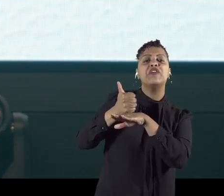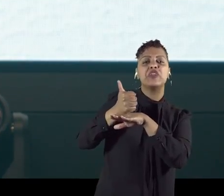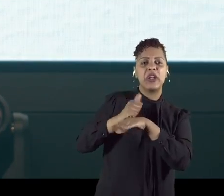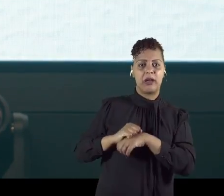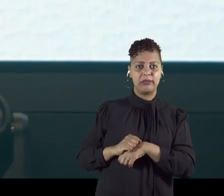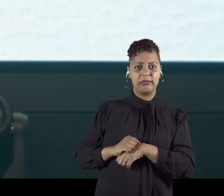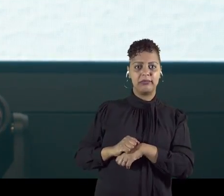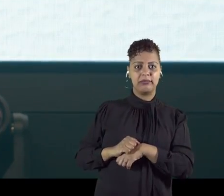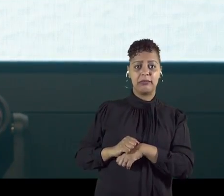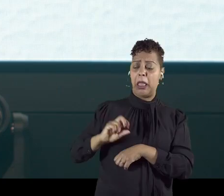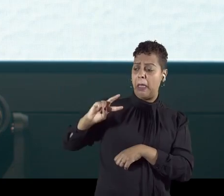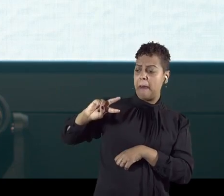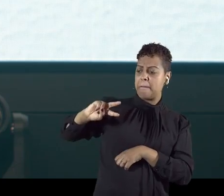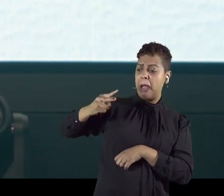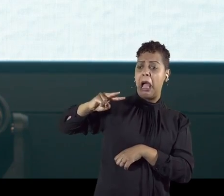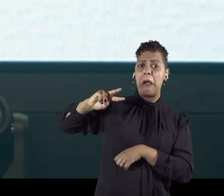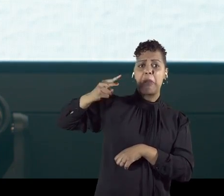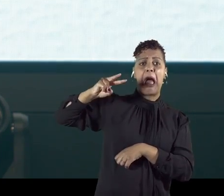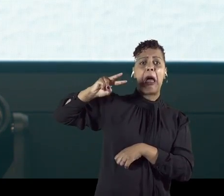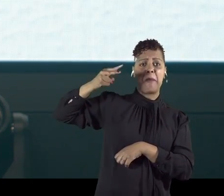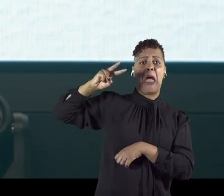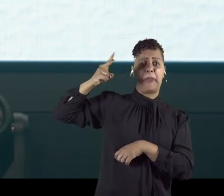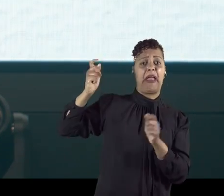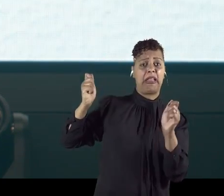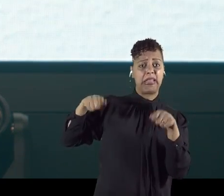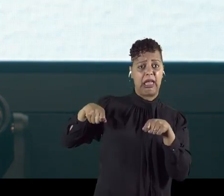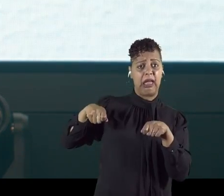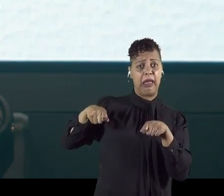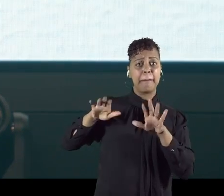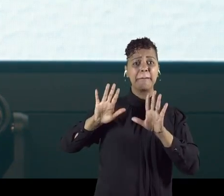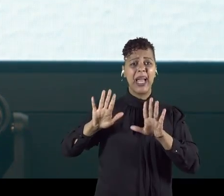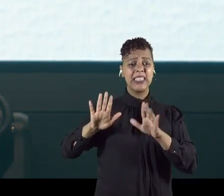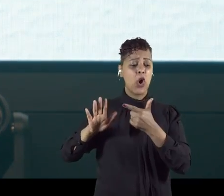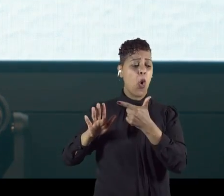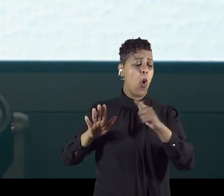concurs vencem e a grande maioria perde